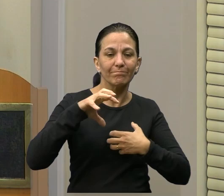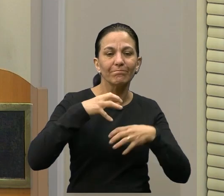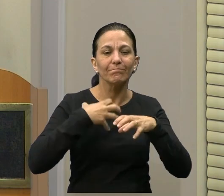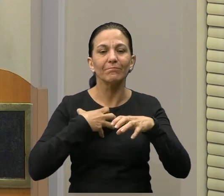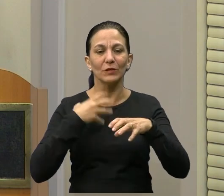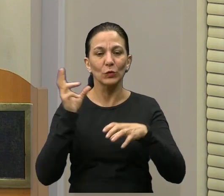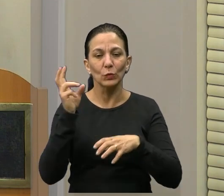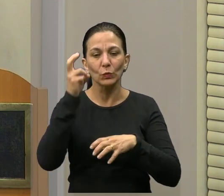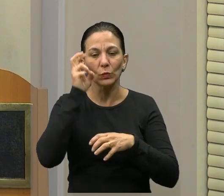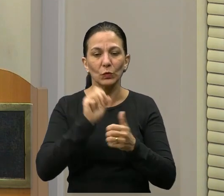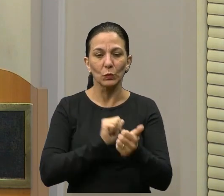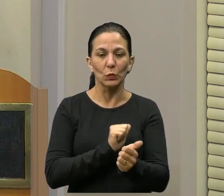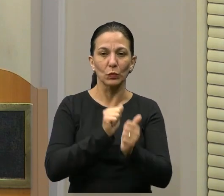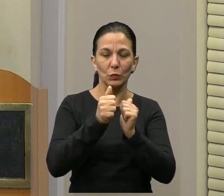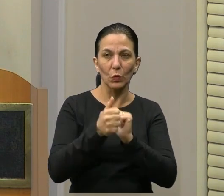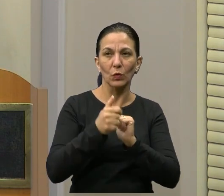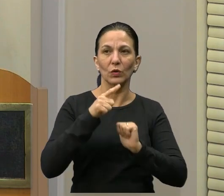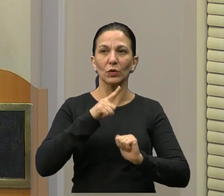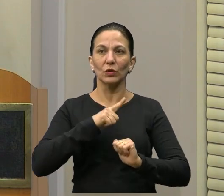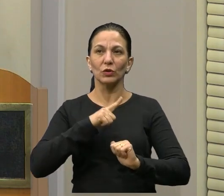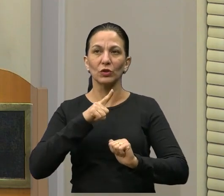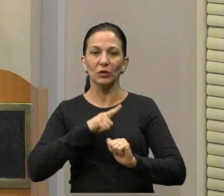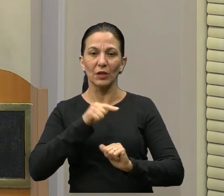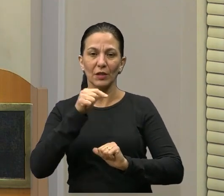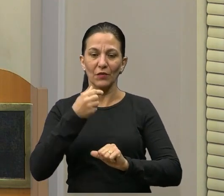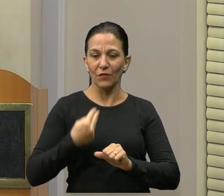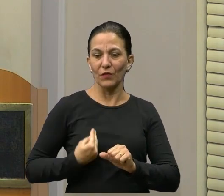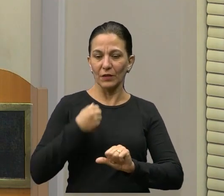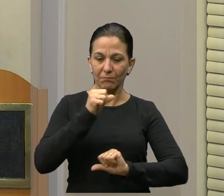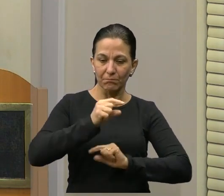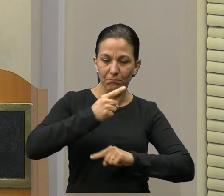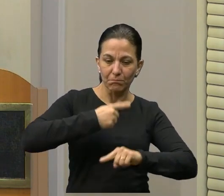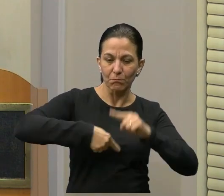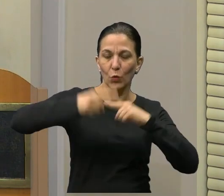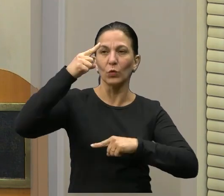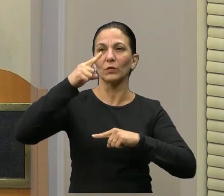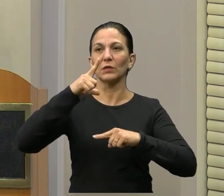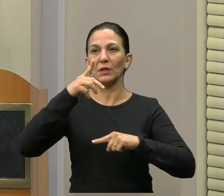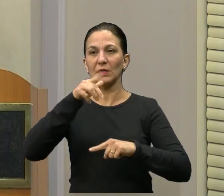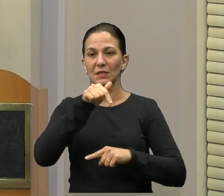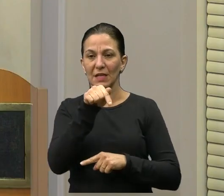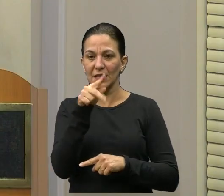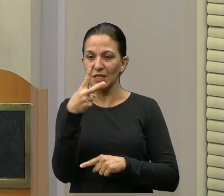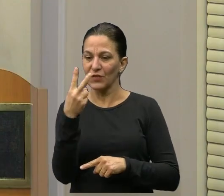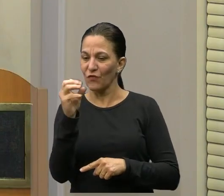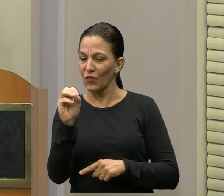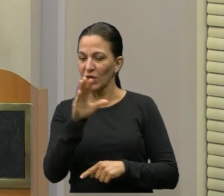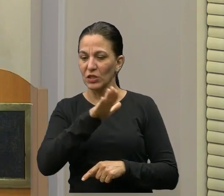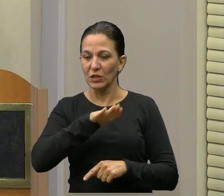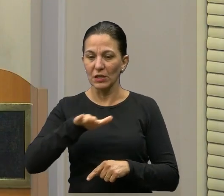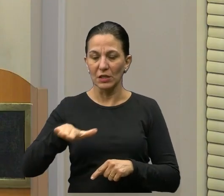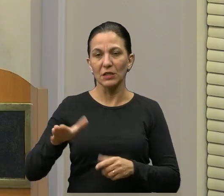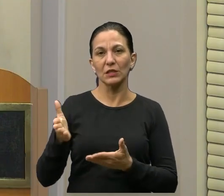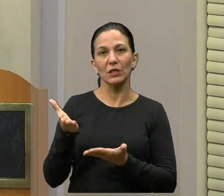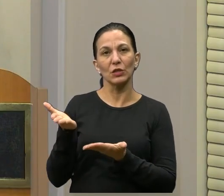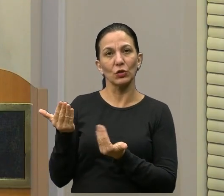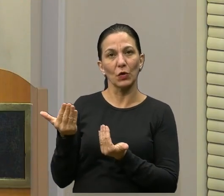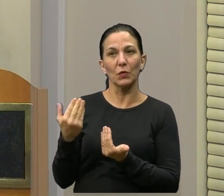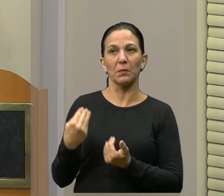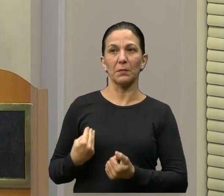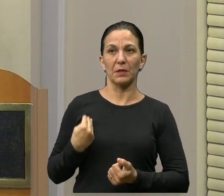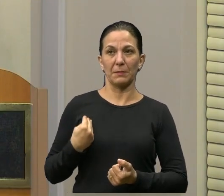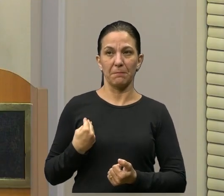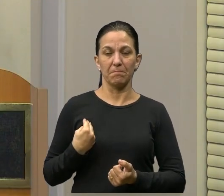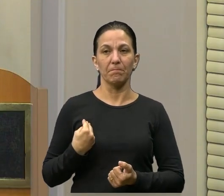cultural e esportiva, promovendo grande transformação de vida para mais de 720 crianças e adolescentes.